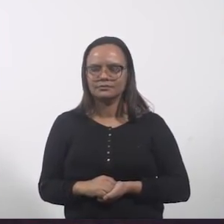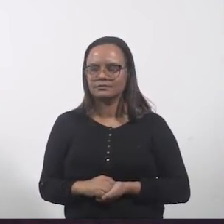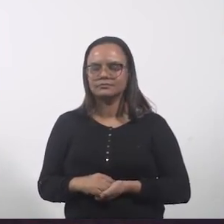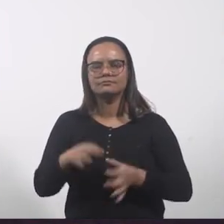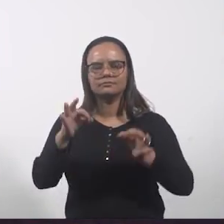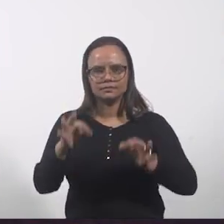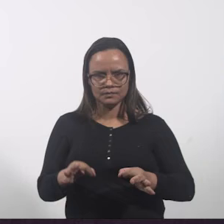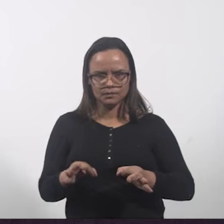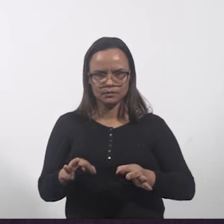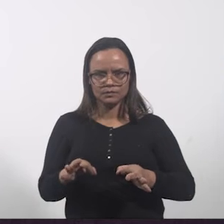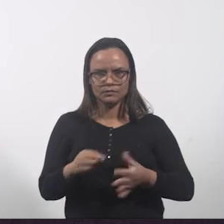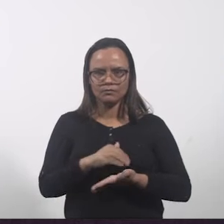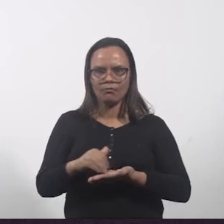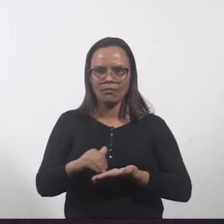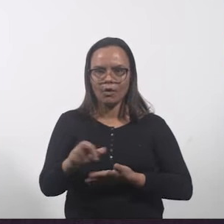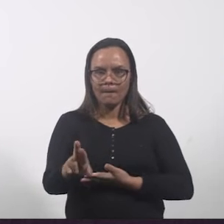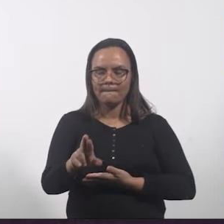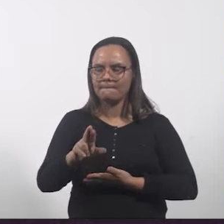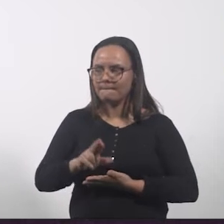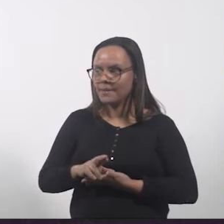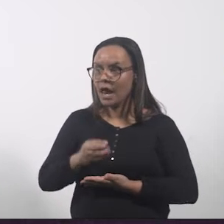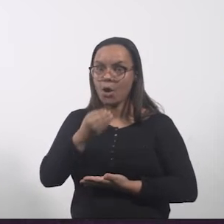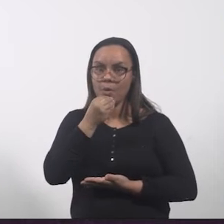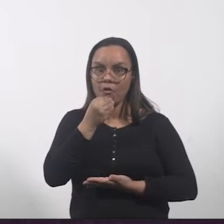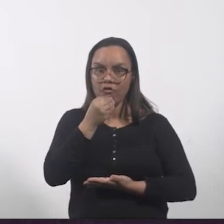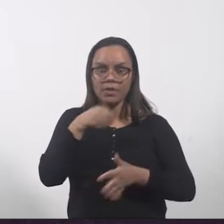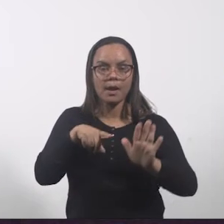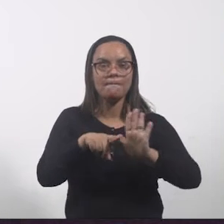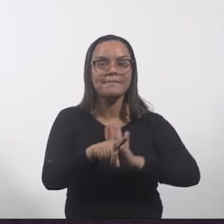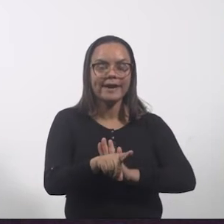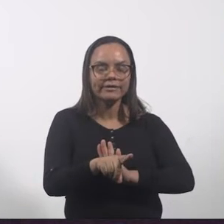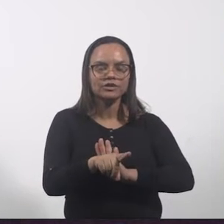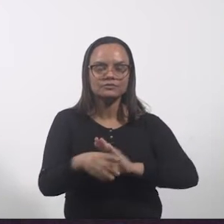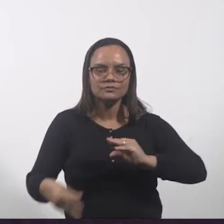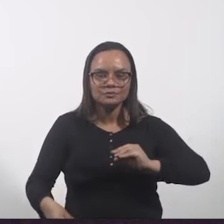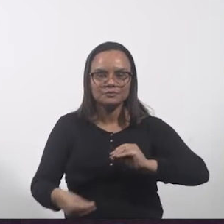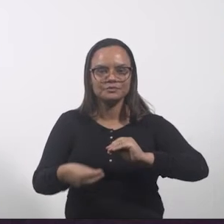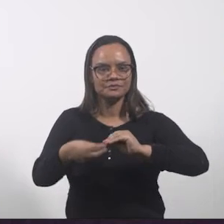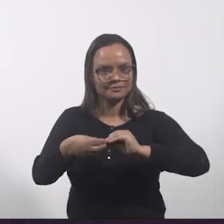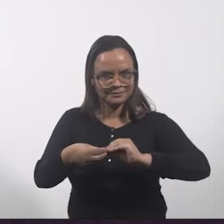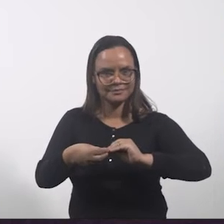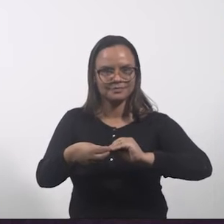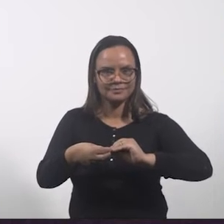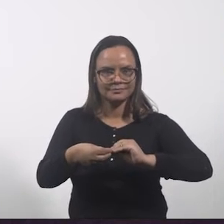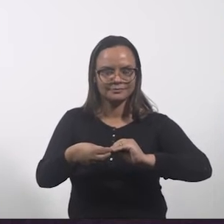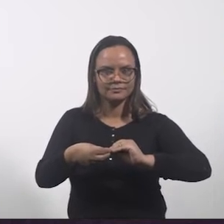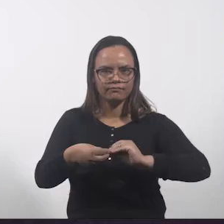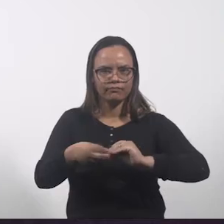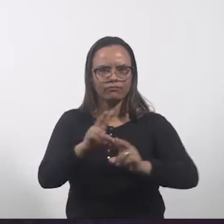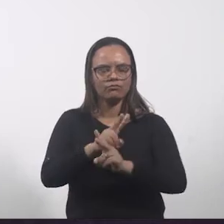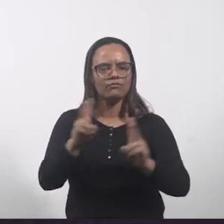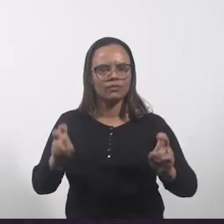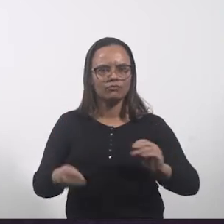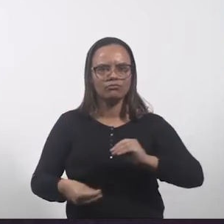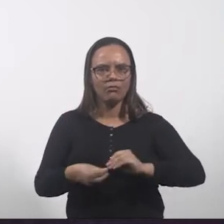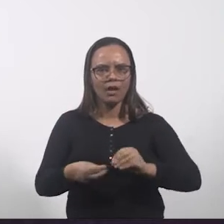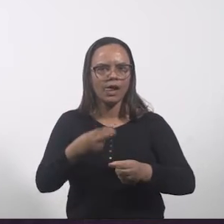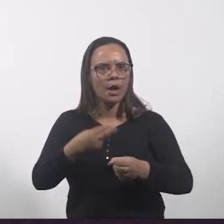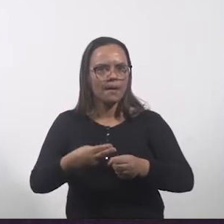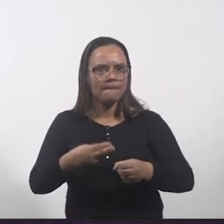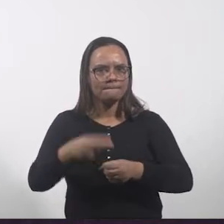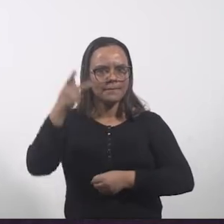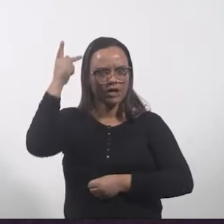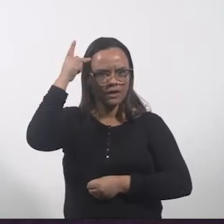Passar para o secretário Edson responder, mas só aproveitar a pergunta, fazer dar uma ênfase, né? A cidade de São